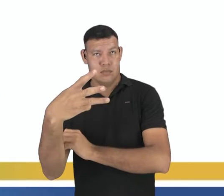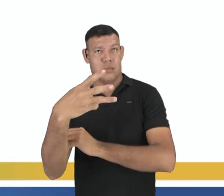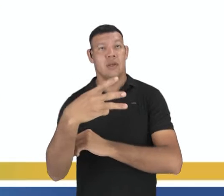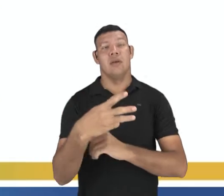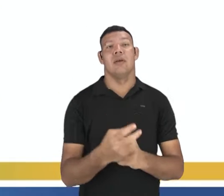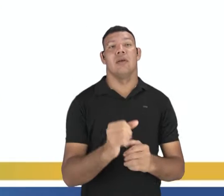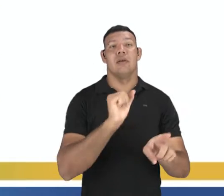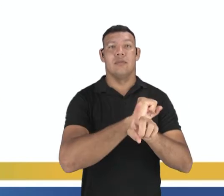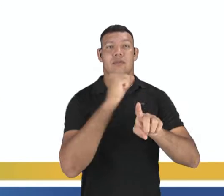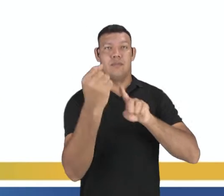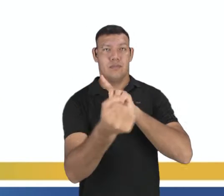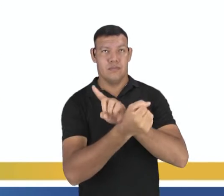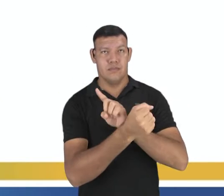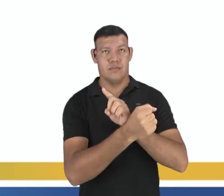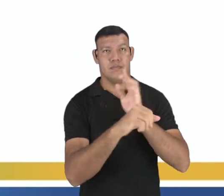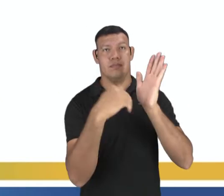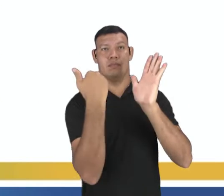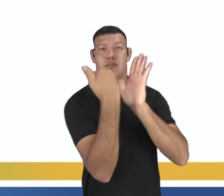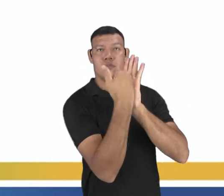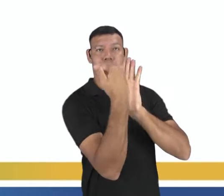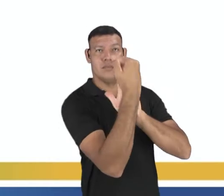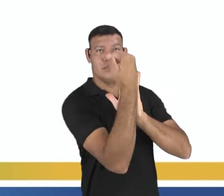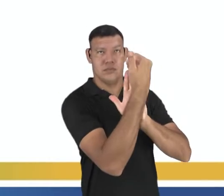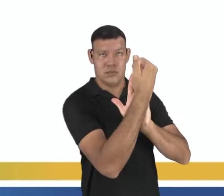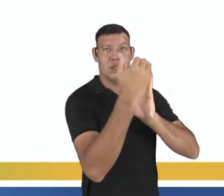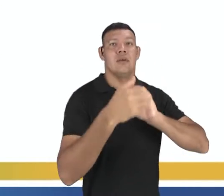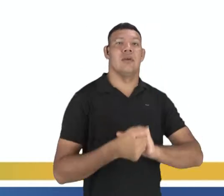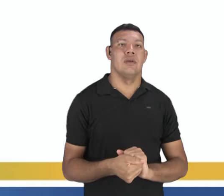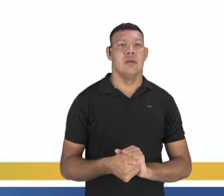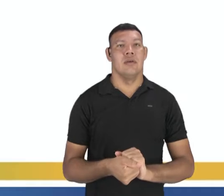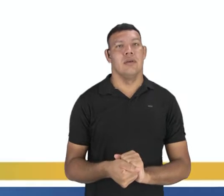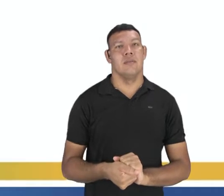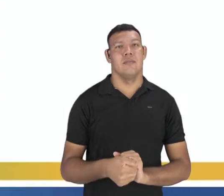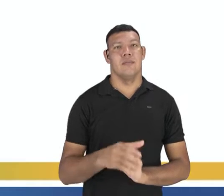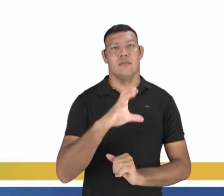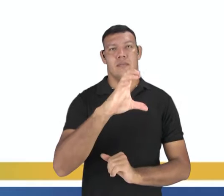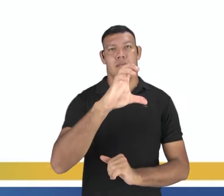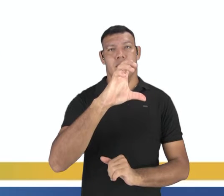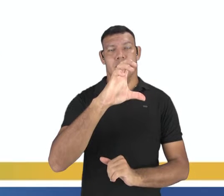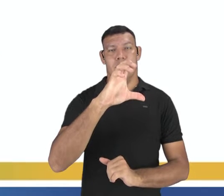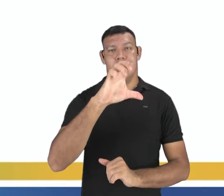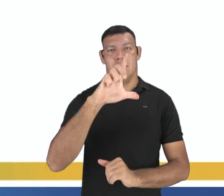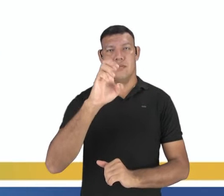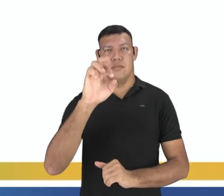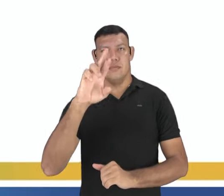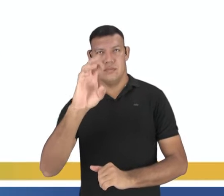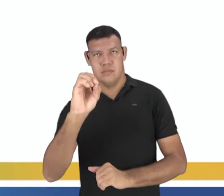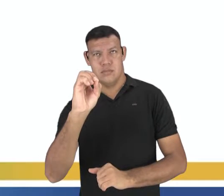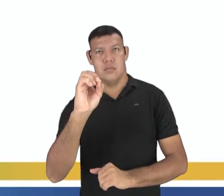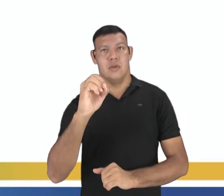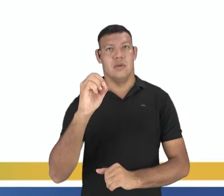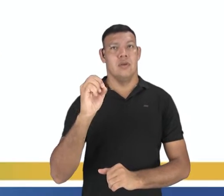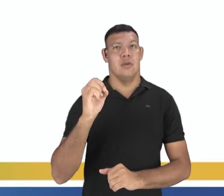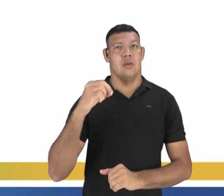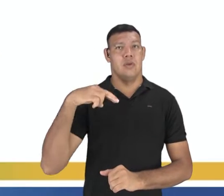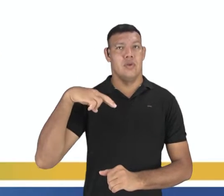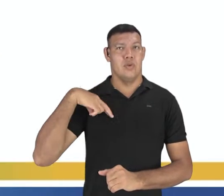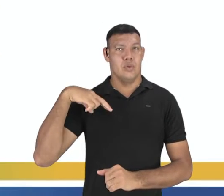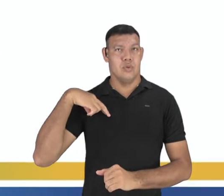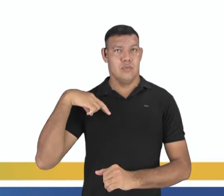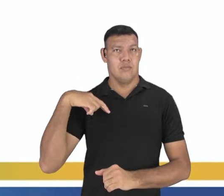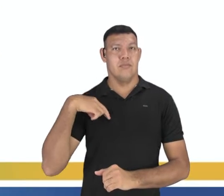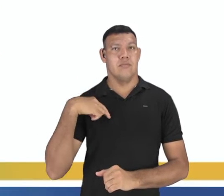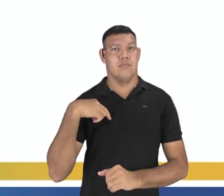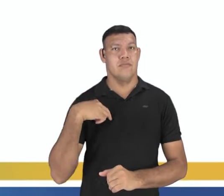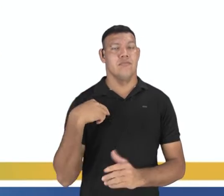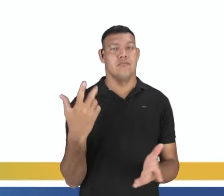o povo. No entanto, a igreja era detentora de todo o poder político e econômico no